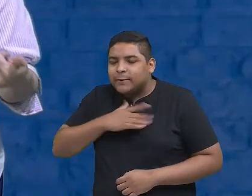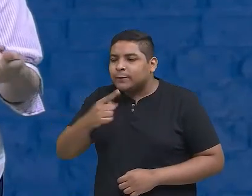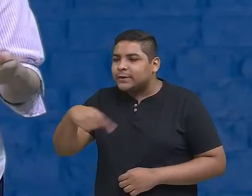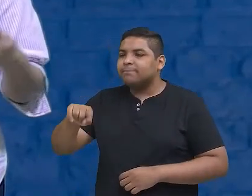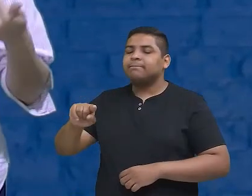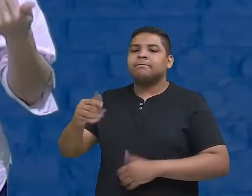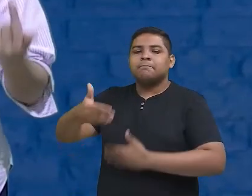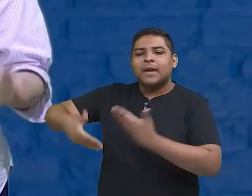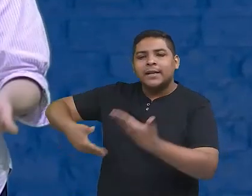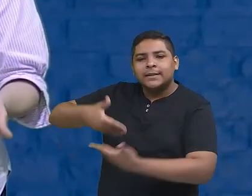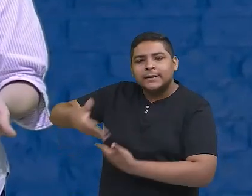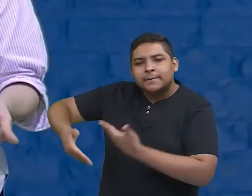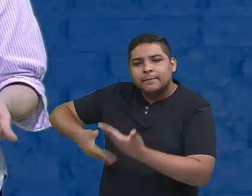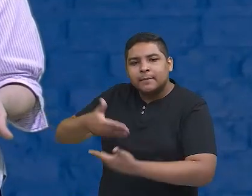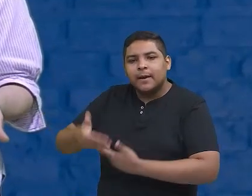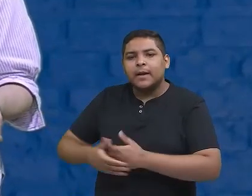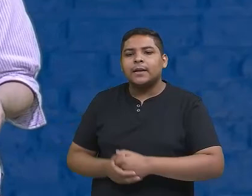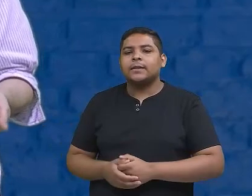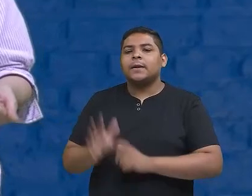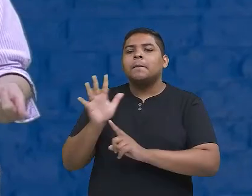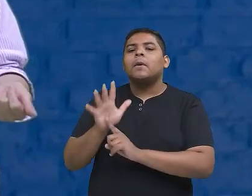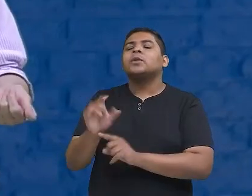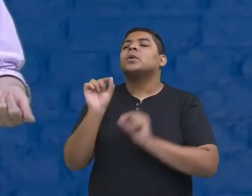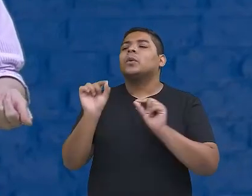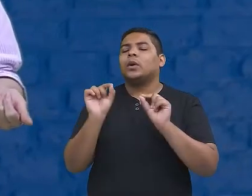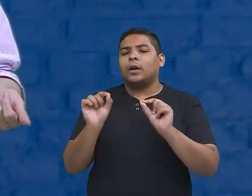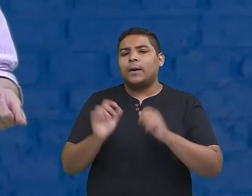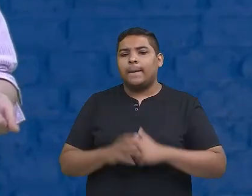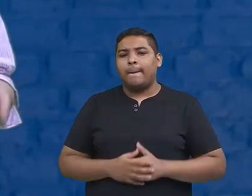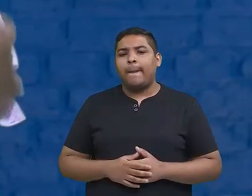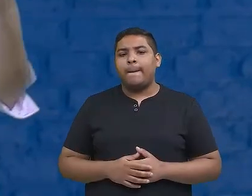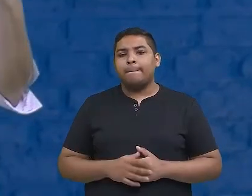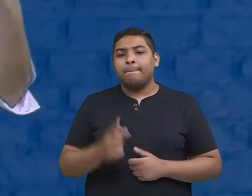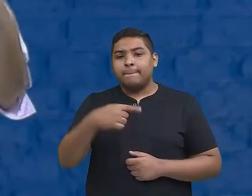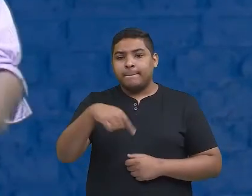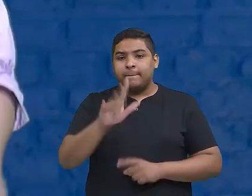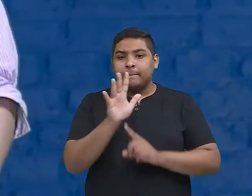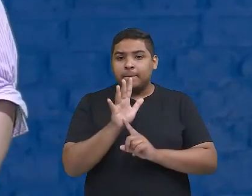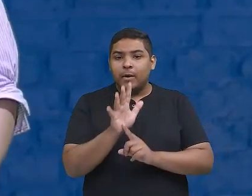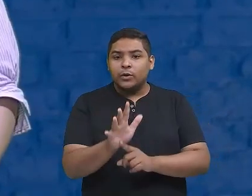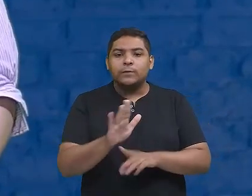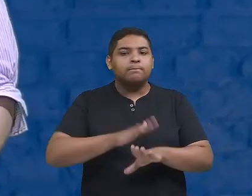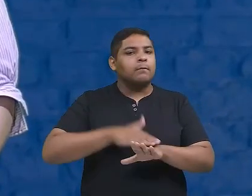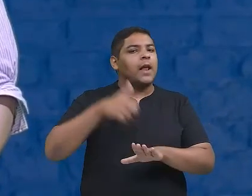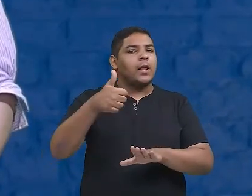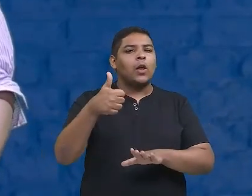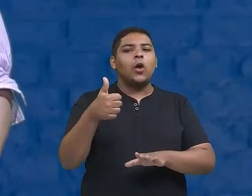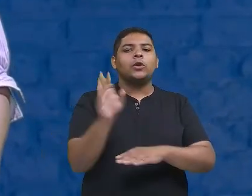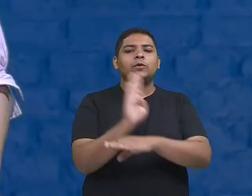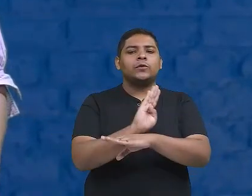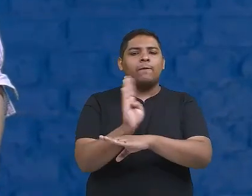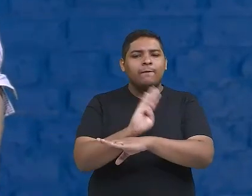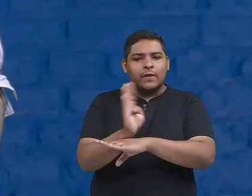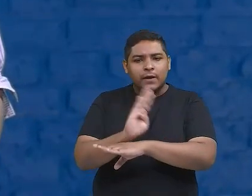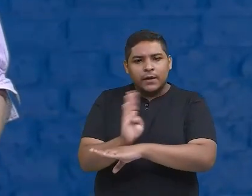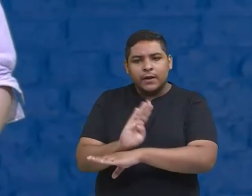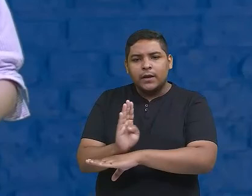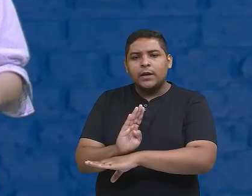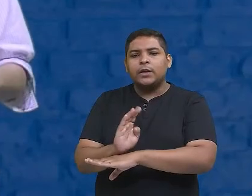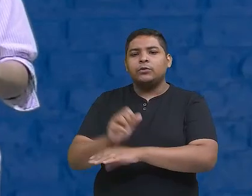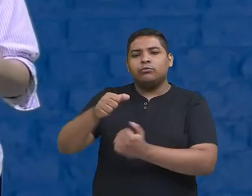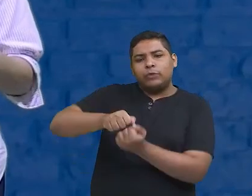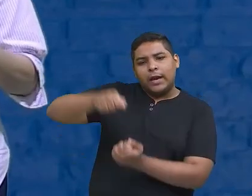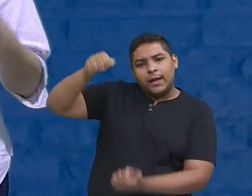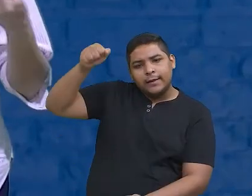participar, mostrando para a gente vai mostrar aqui os melhores vídeos, os melhores